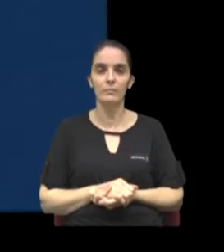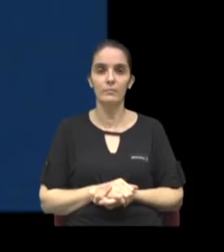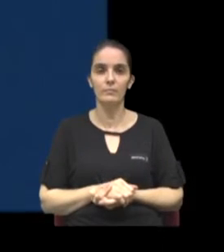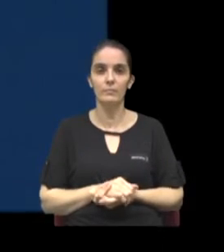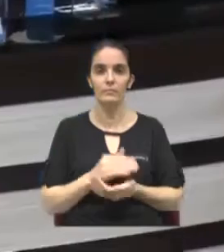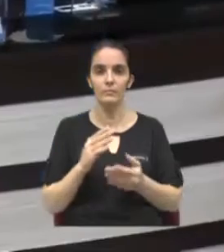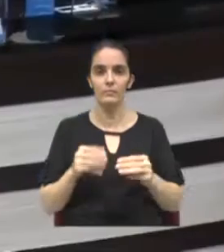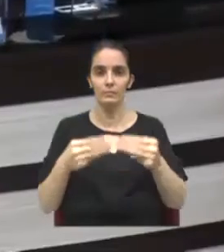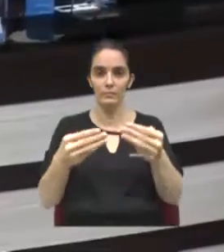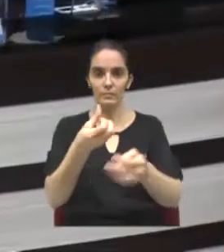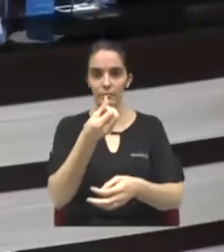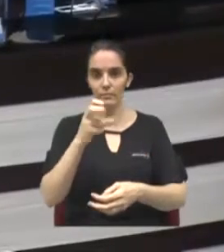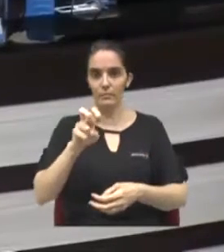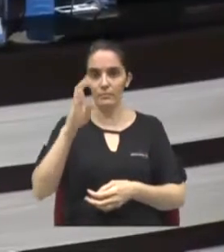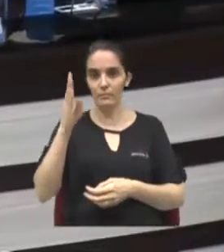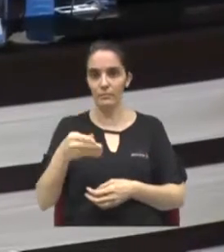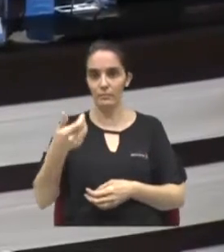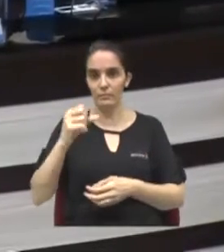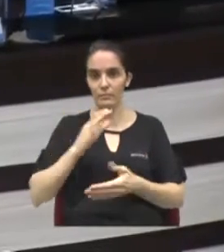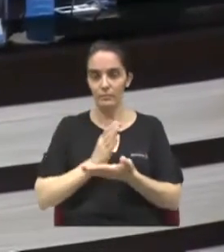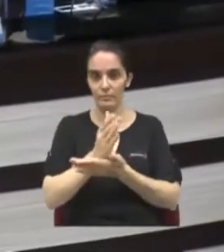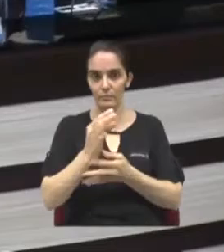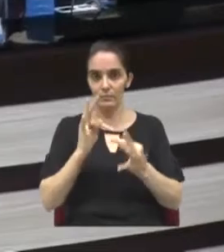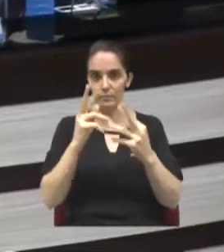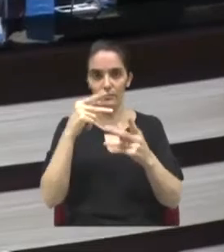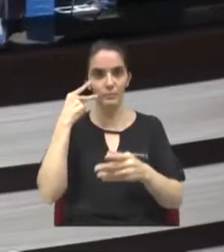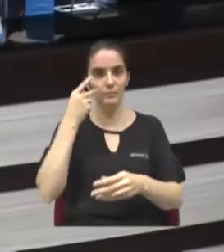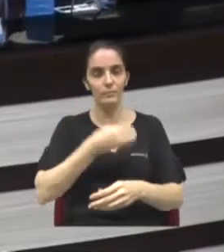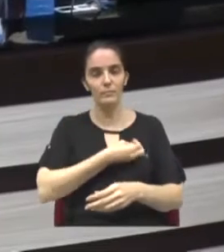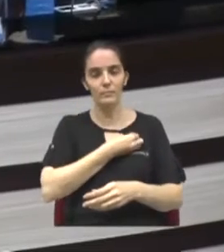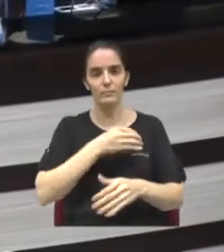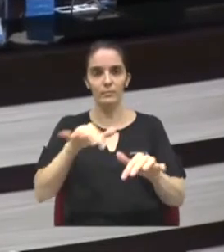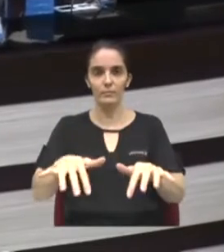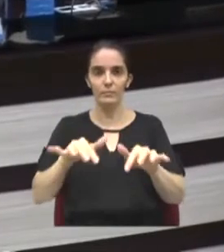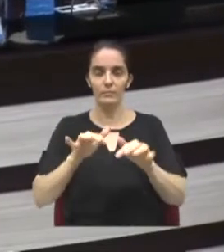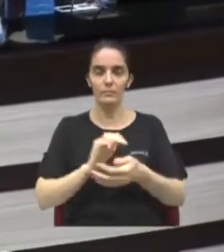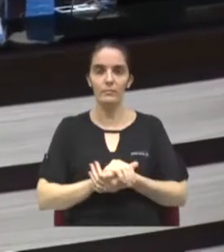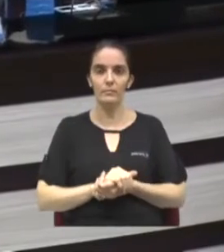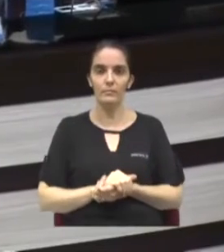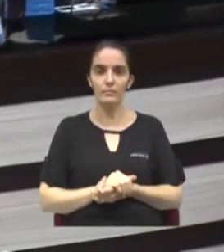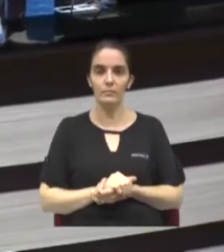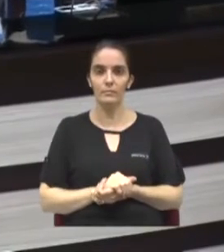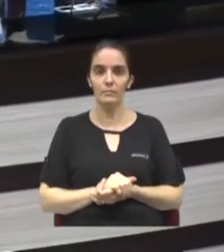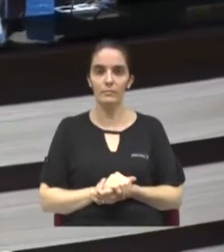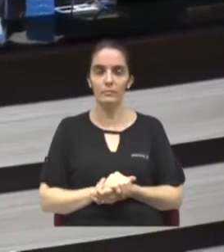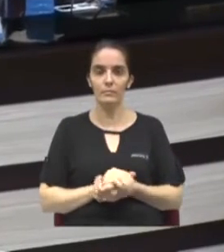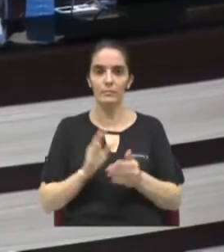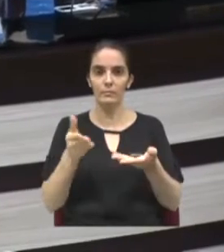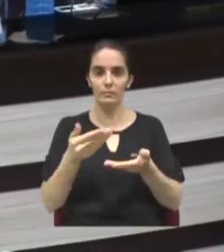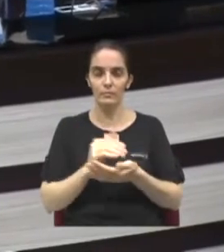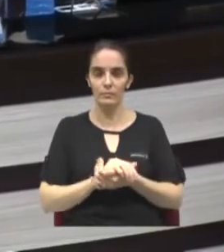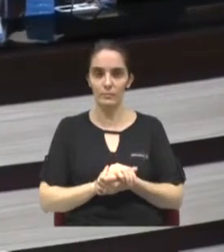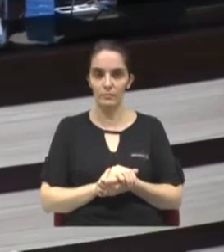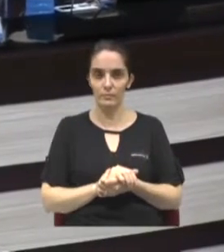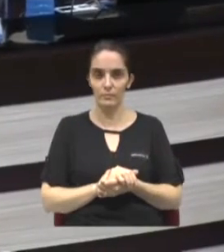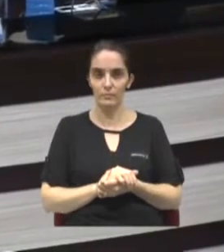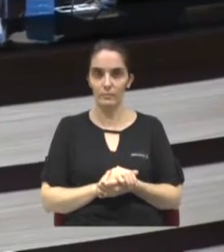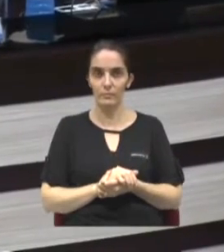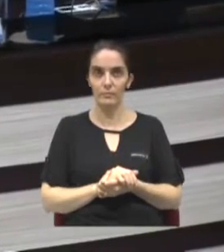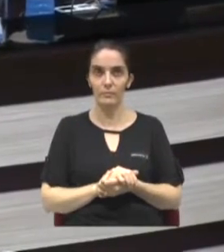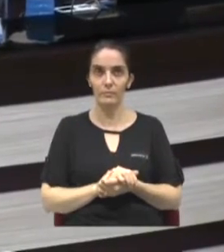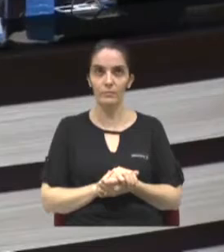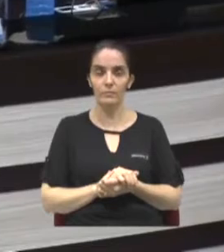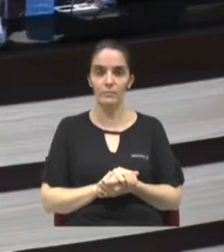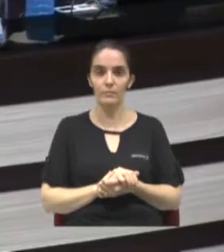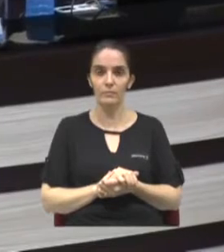A moção 65/19 foi aprovada por todos os vereadores presentes no plenário. Partiremos agora... Questão de ordem, senhor presidente. Só um